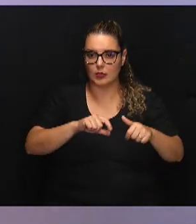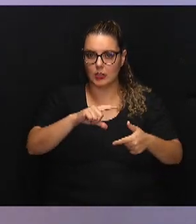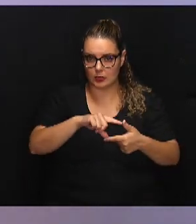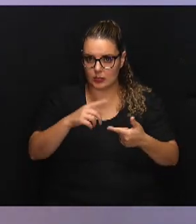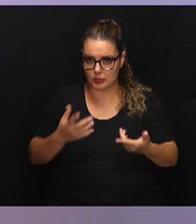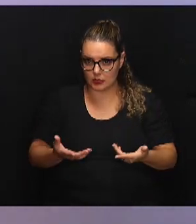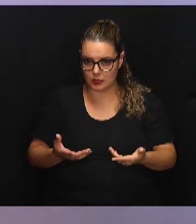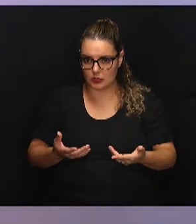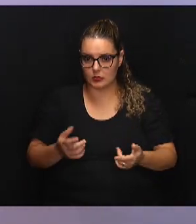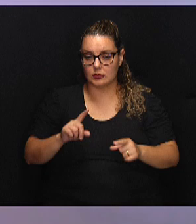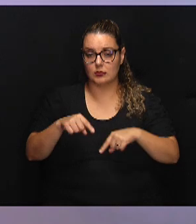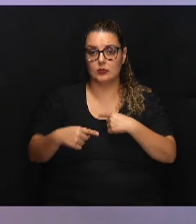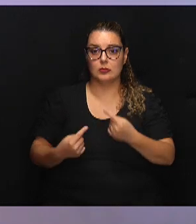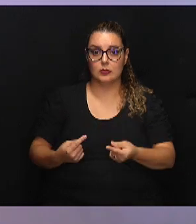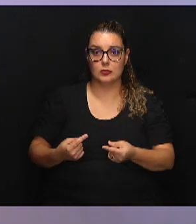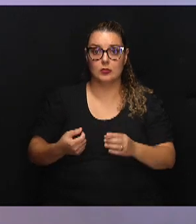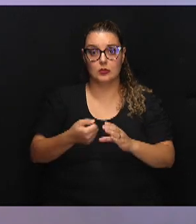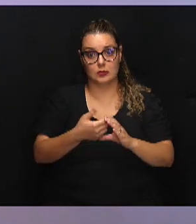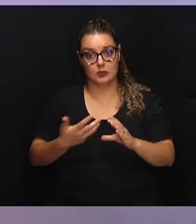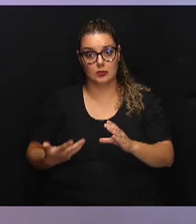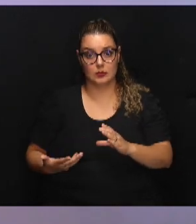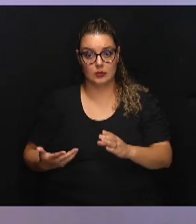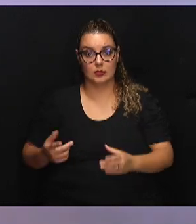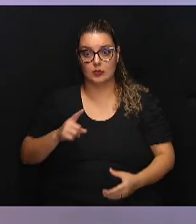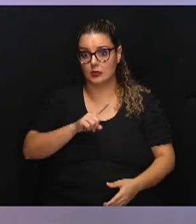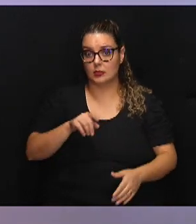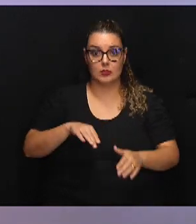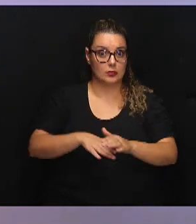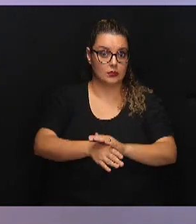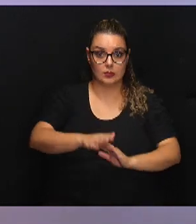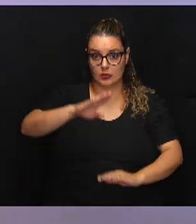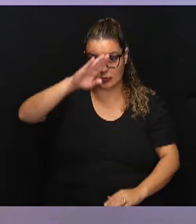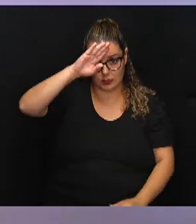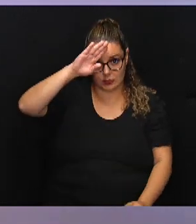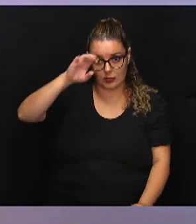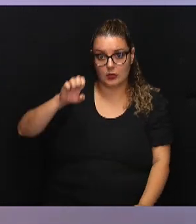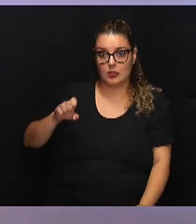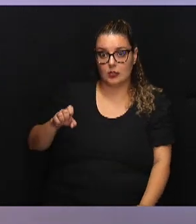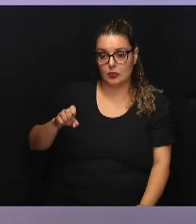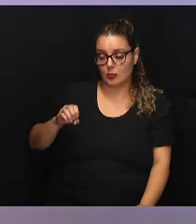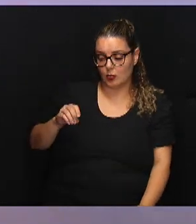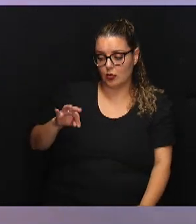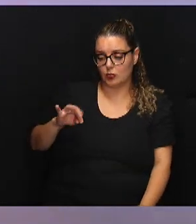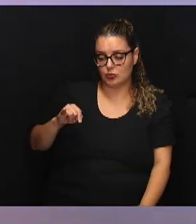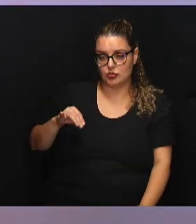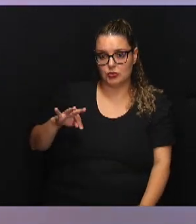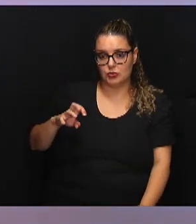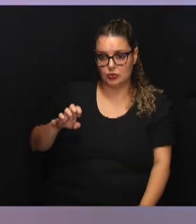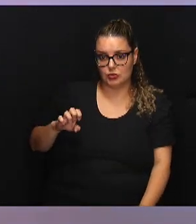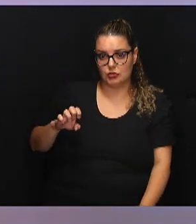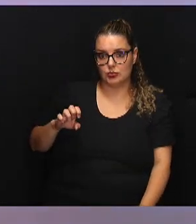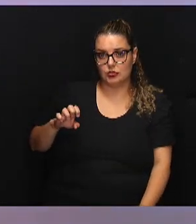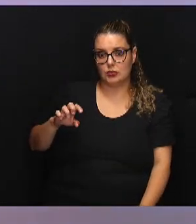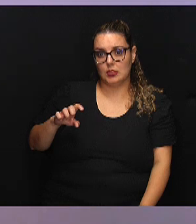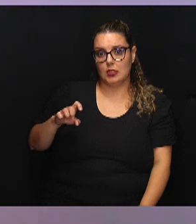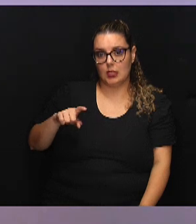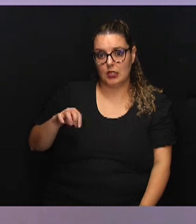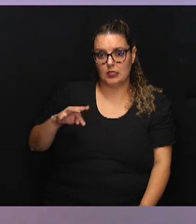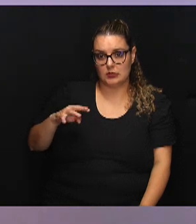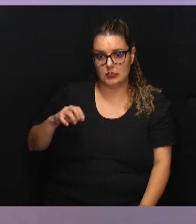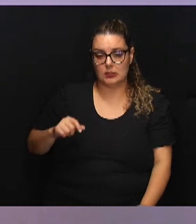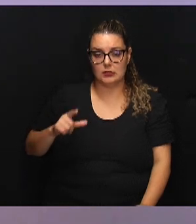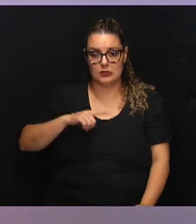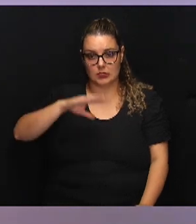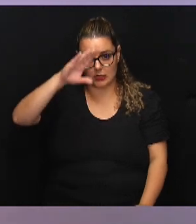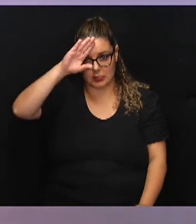né? Outra característica, não costuma dar febre otite externa. Então, toda vez que tem febre associado a esse quadro de dor de ouvido, sensação